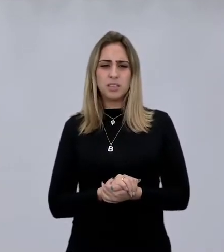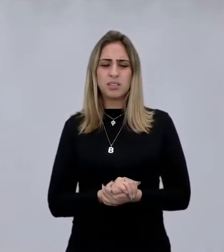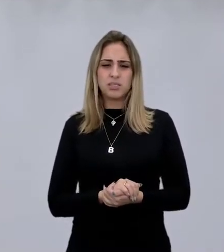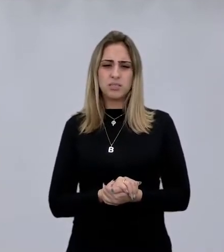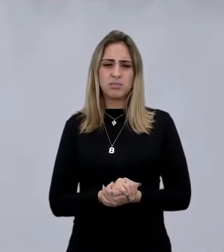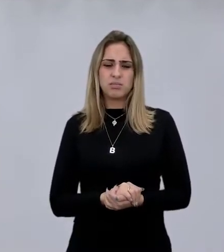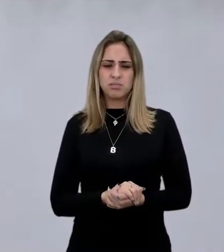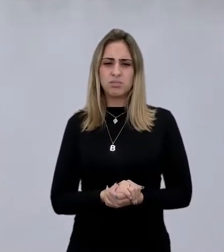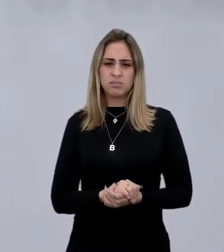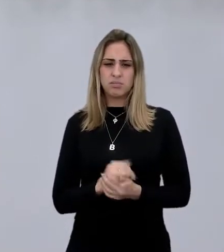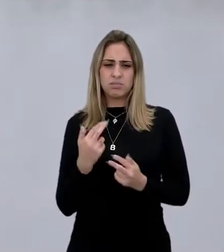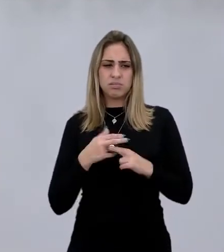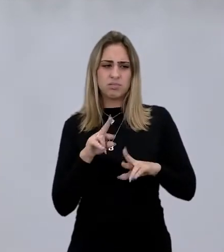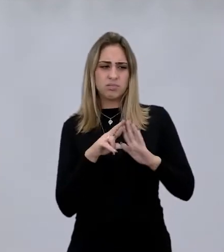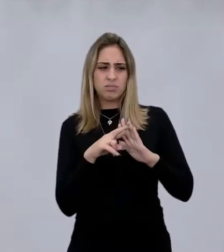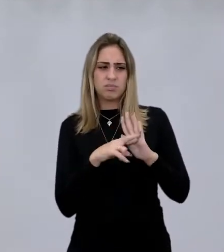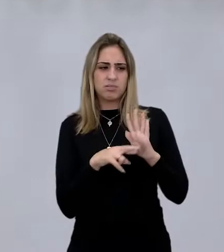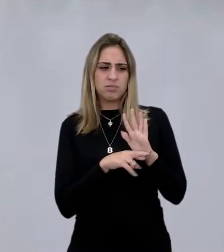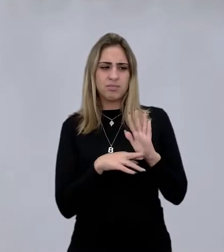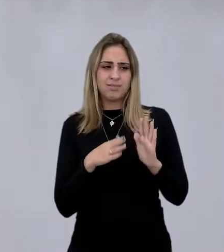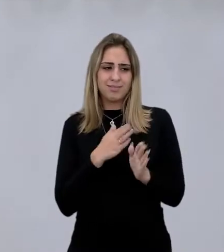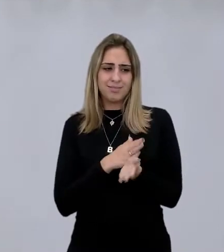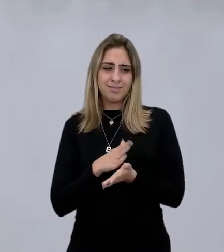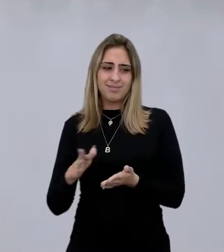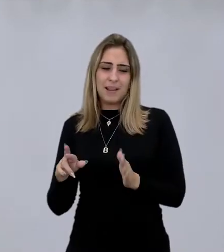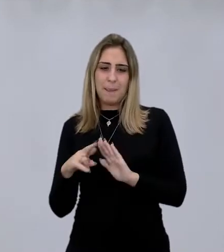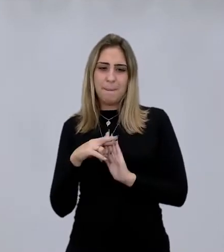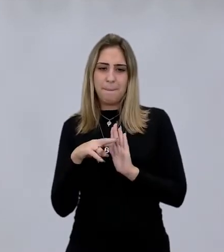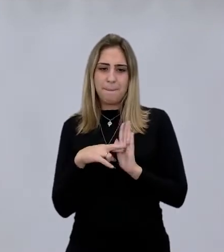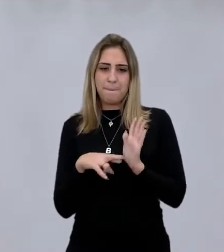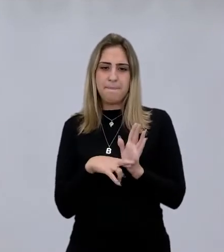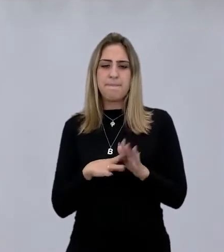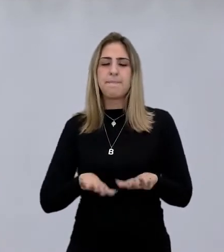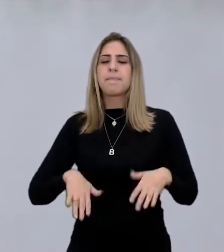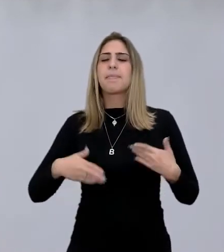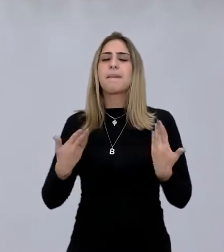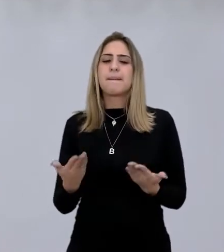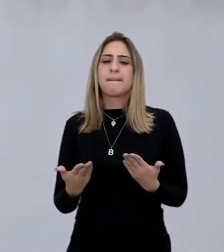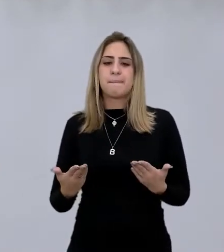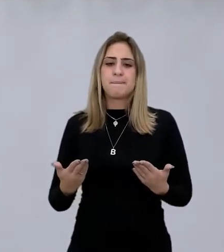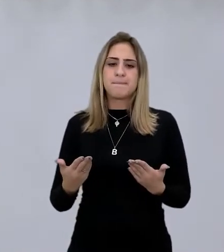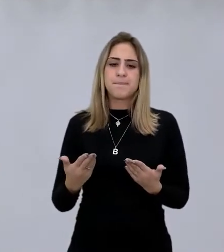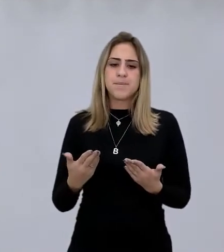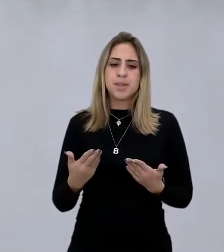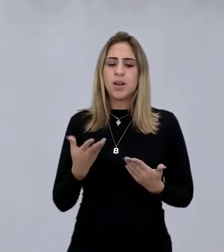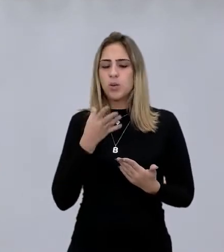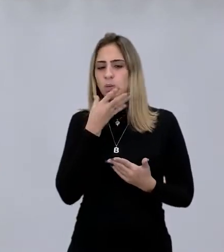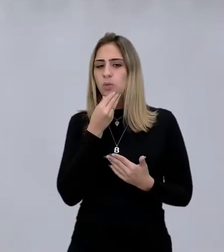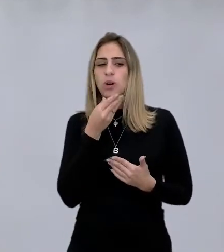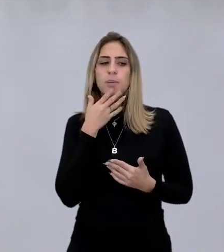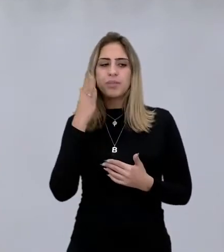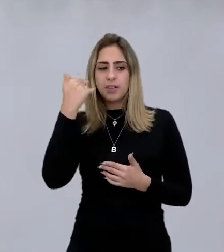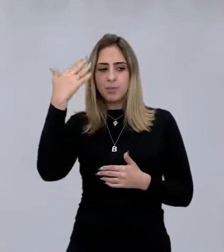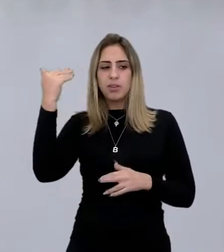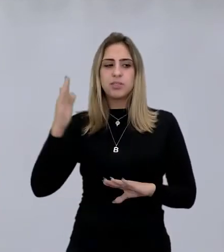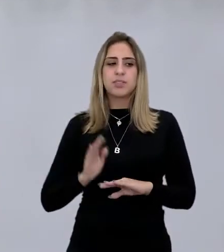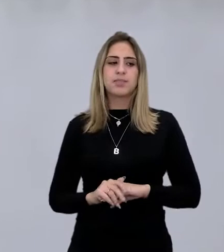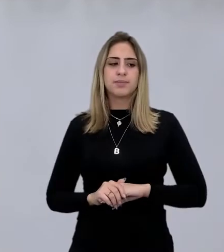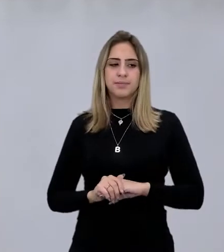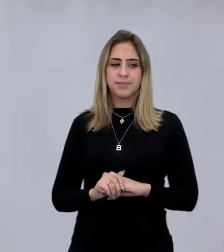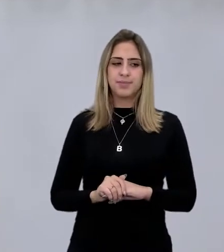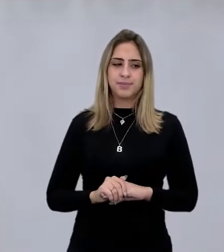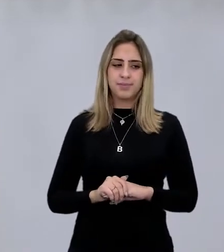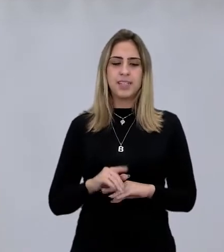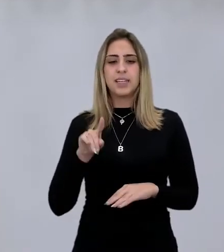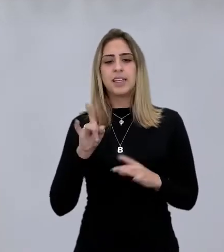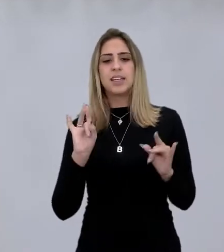a inexistência das regras, ou não efetividade dessas regras. E aí, o Durkheim, ele gerou esse termo anomia, né? E